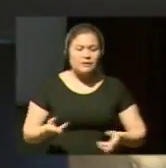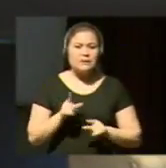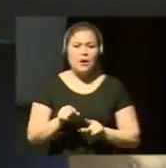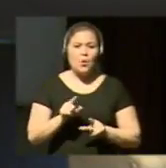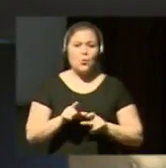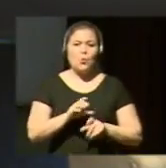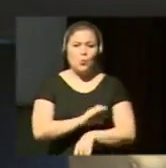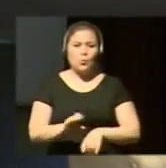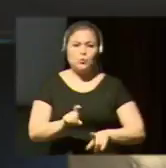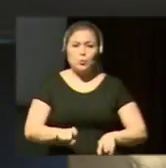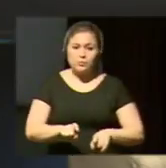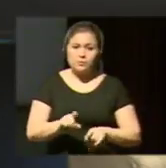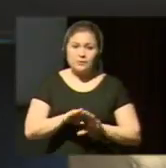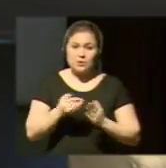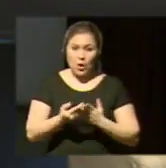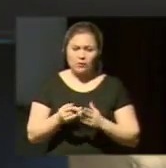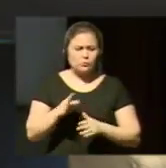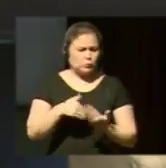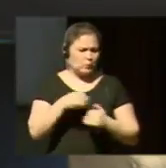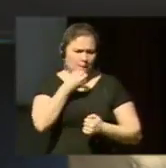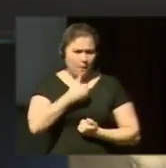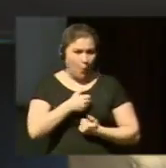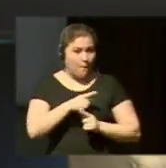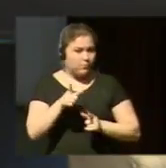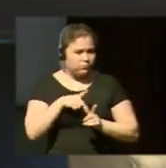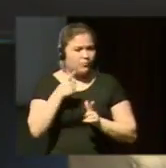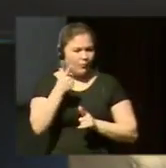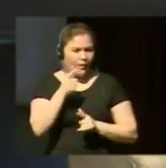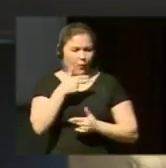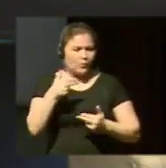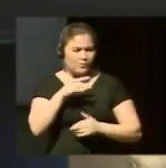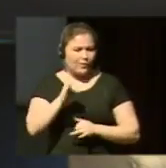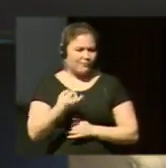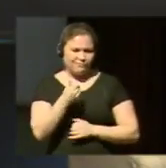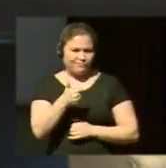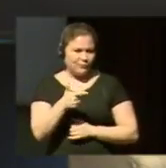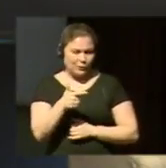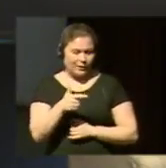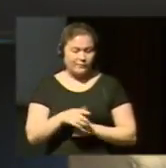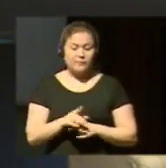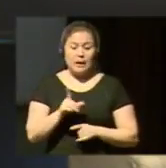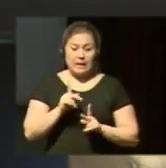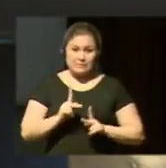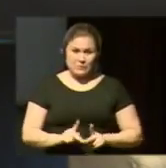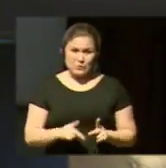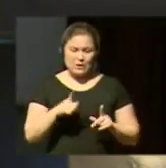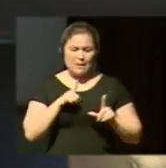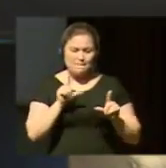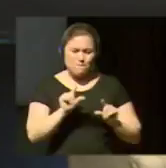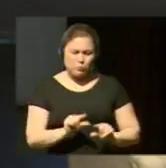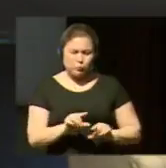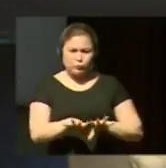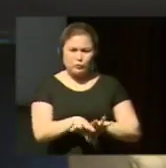nas escolas. Tudo isso é muito bom, só que tem uma desvantagem. As pessoas que têm pouca